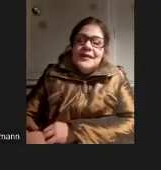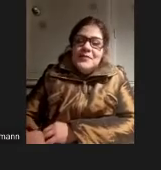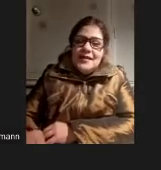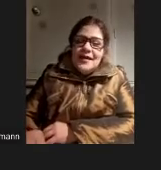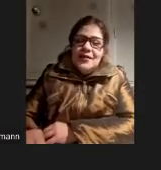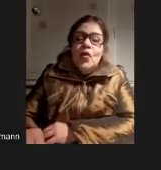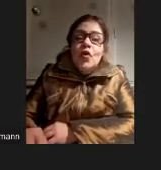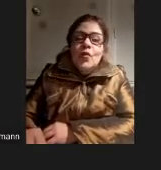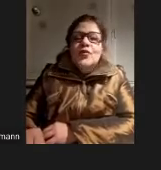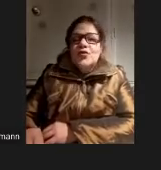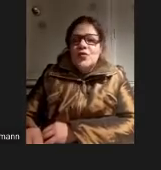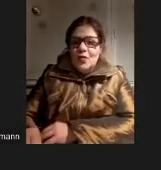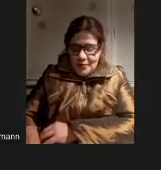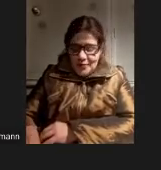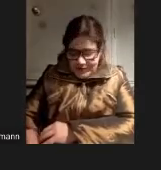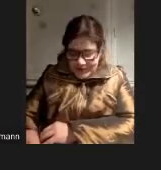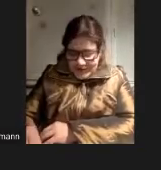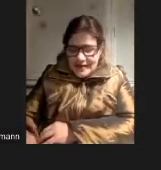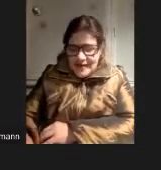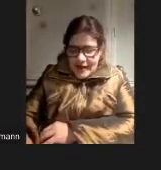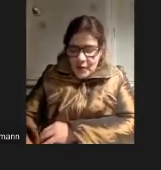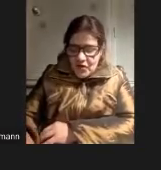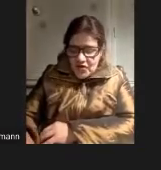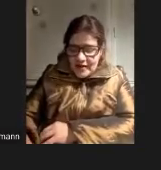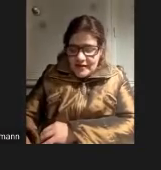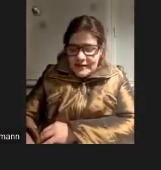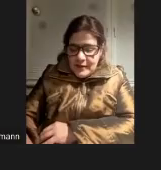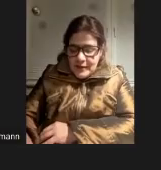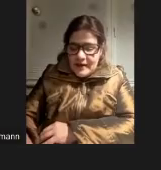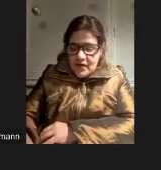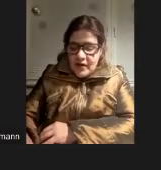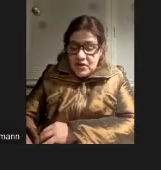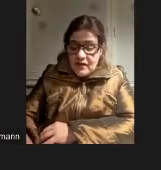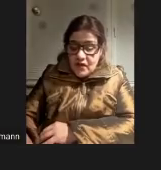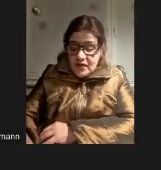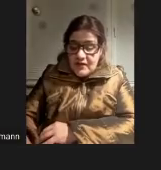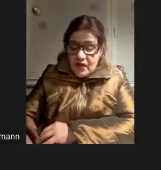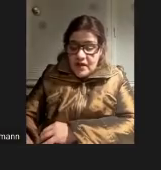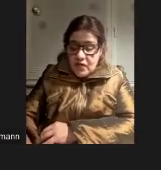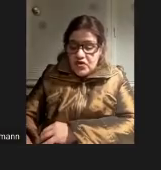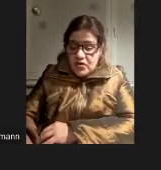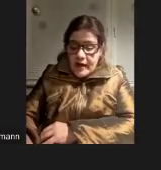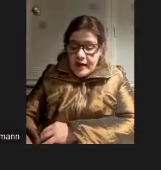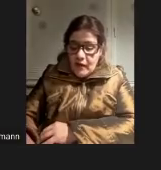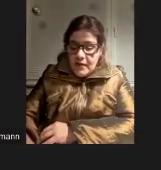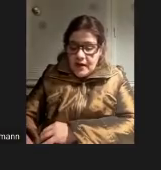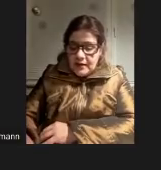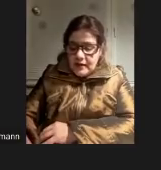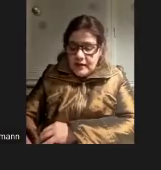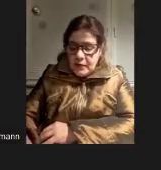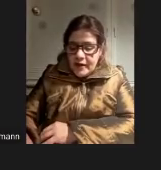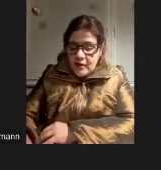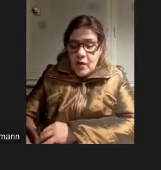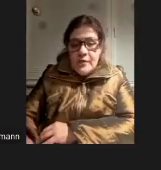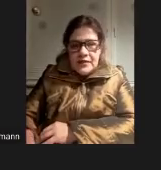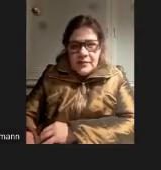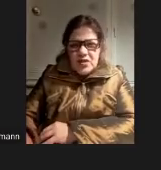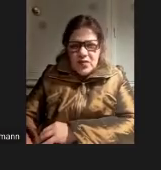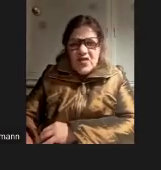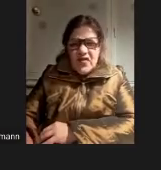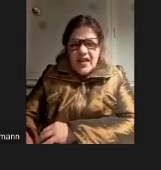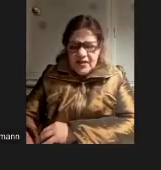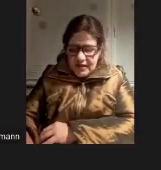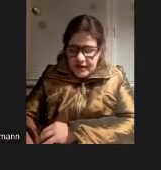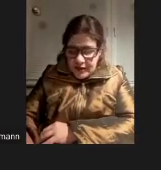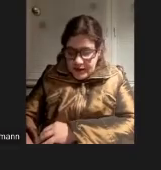a pandemia, no Clube do foi. Sono, que Foi, era um foi, projeto da foi. Terapia da Floresta que você foi ilustrar realmente, né? Foi, Porque era um foi. momento de